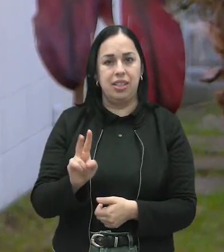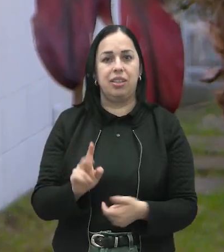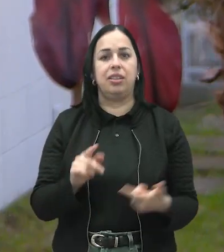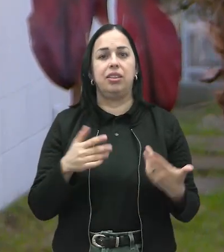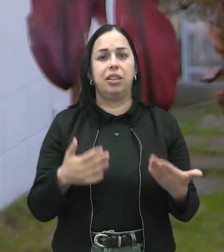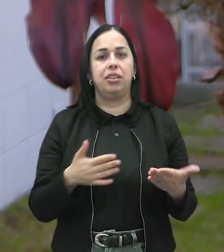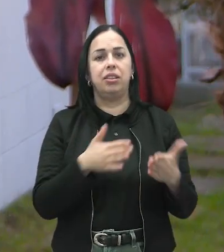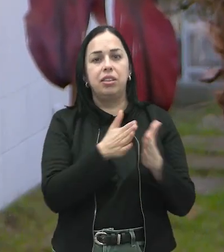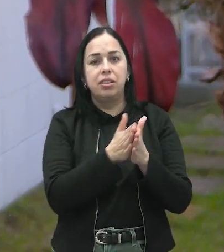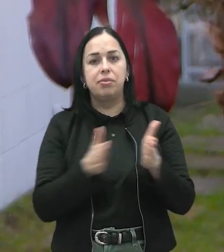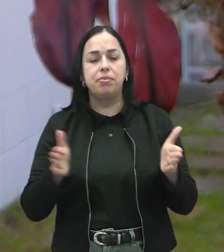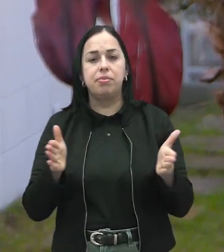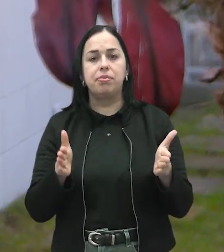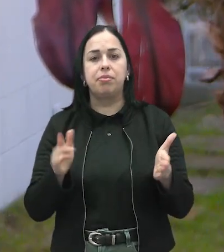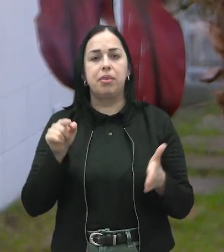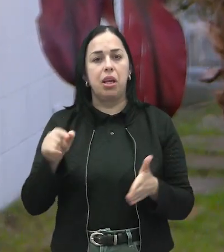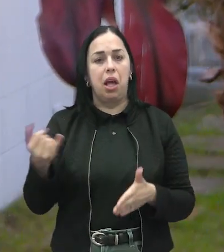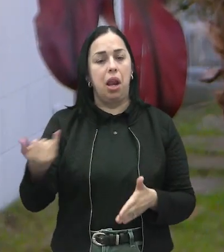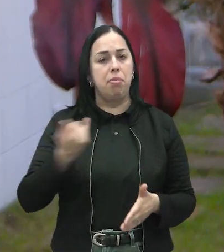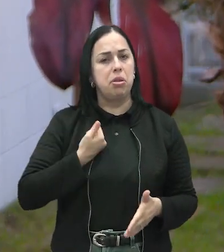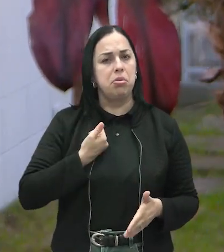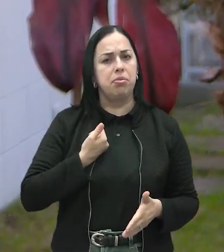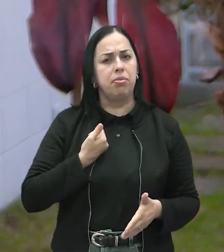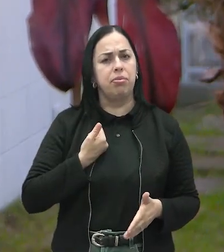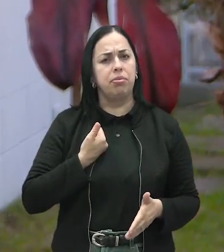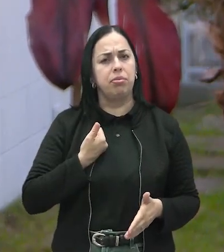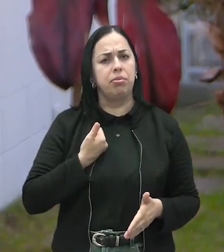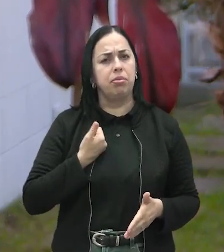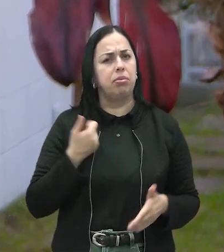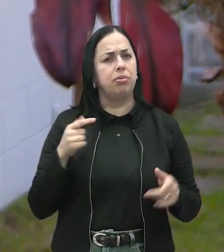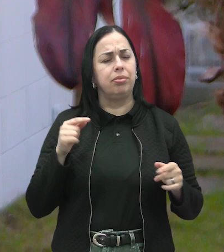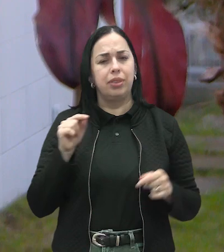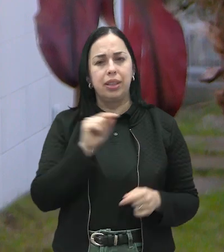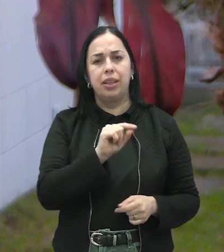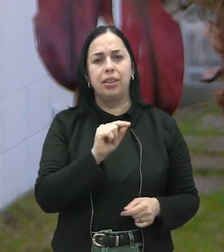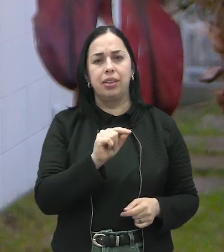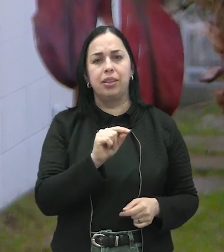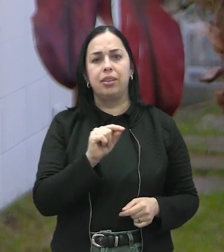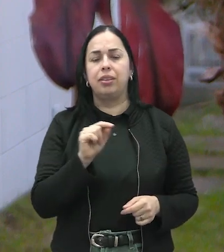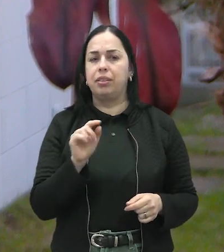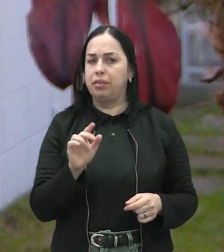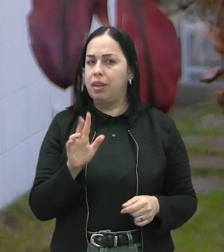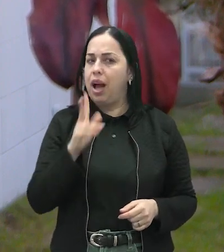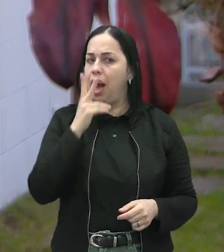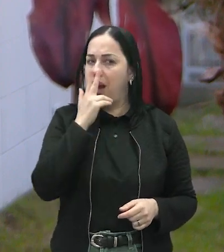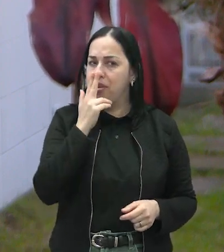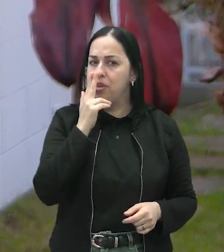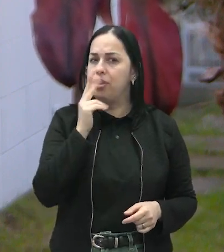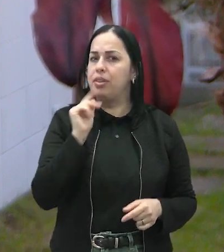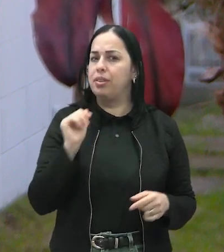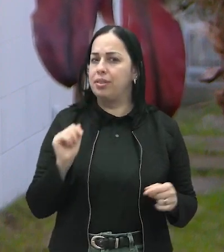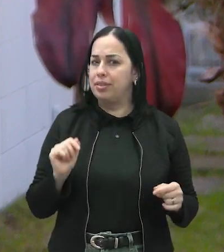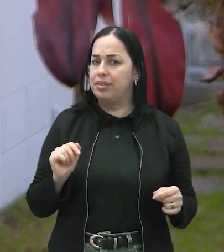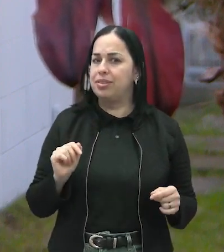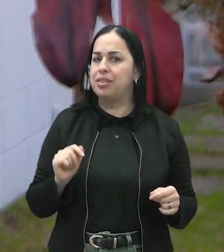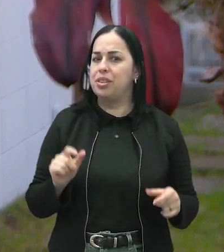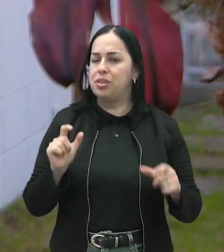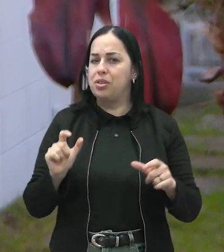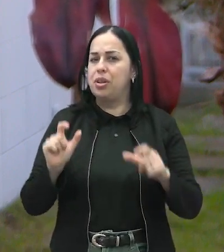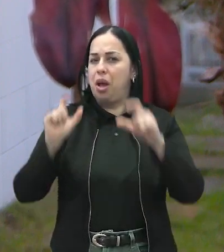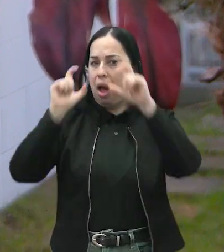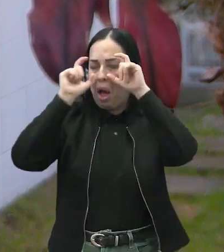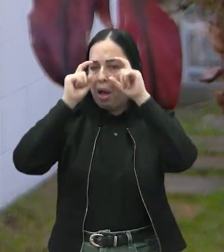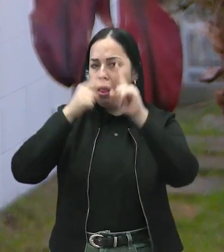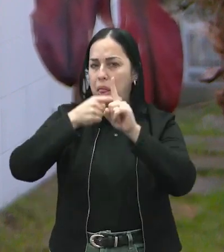semana, durante esse processo, um dia ela falou para mim da possibilidade de ter algo mais além de só